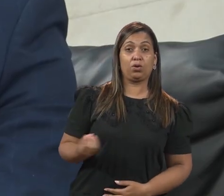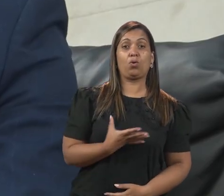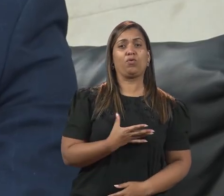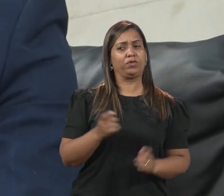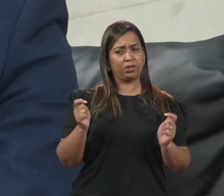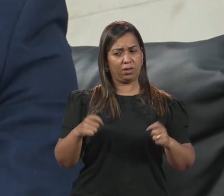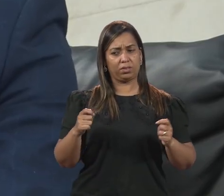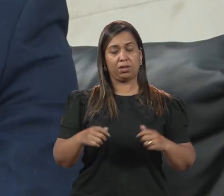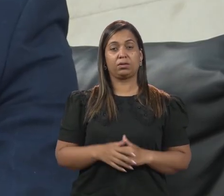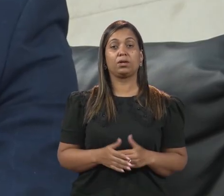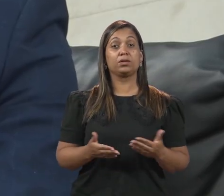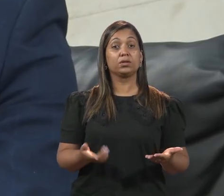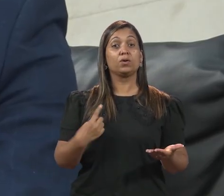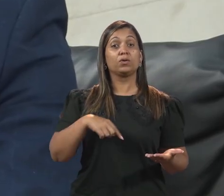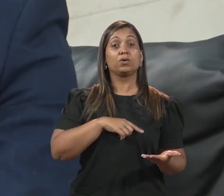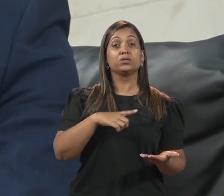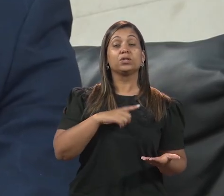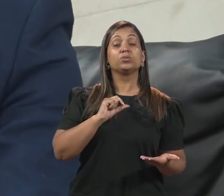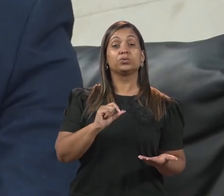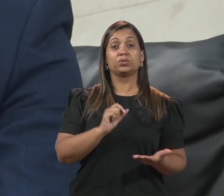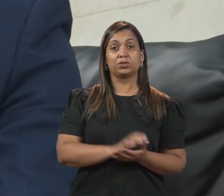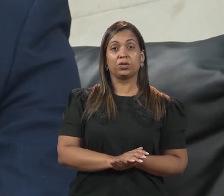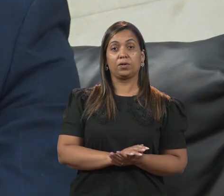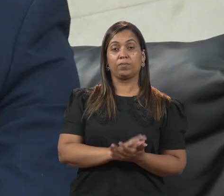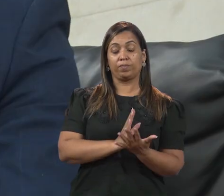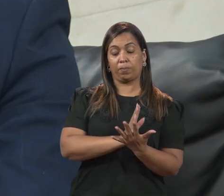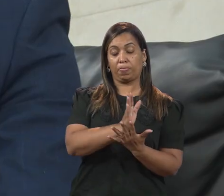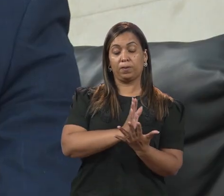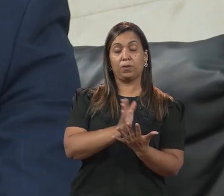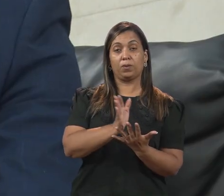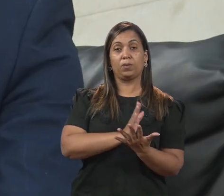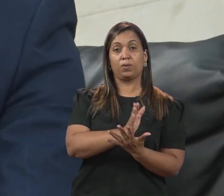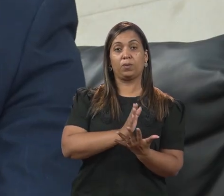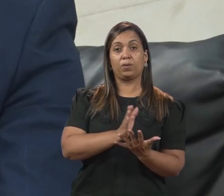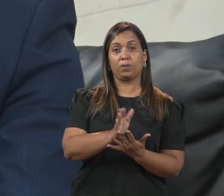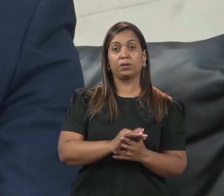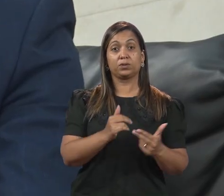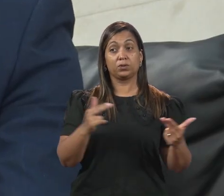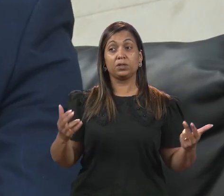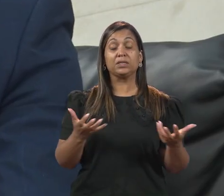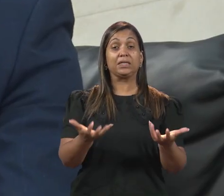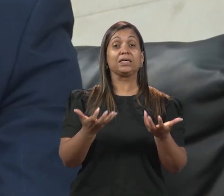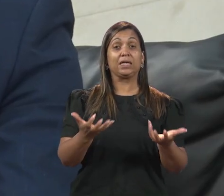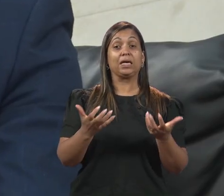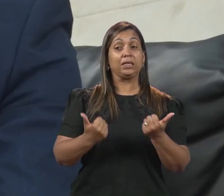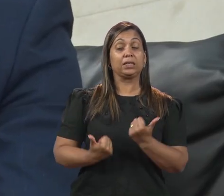vida. Então, nós temos que trabalhar com duas frentes, com aqueles que de fato